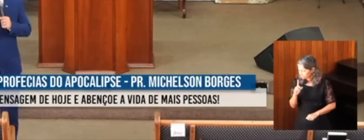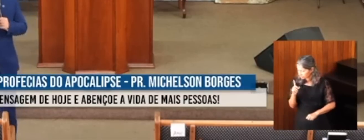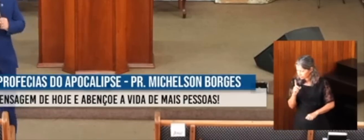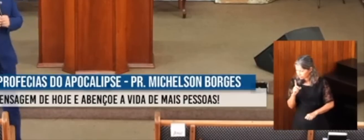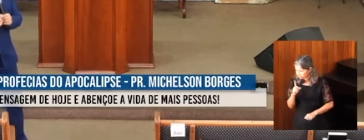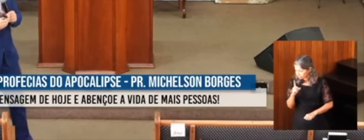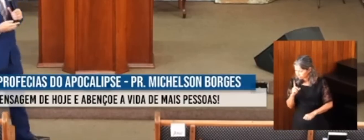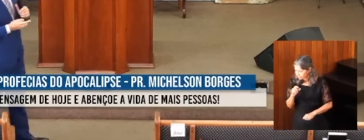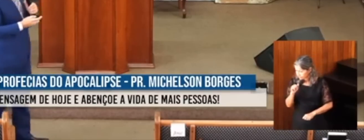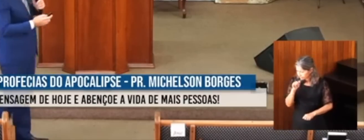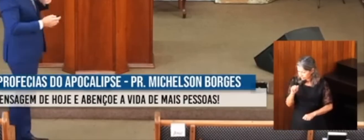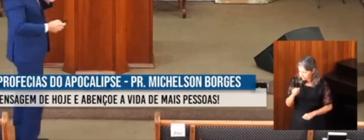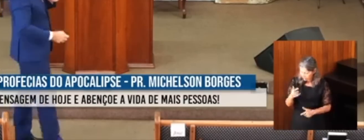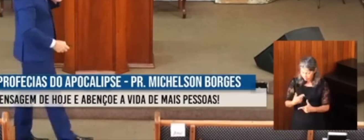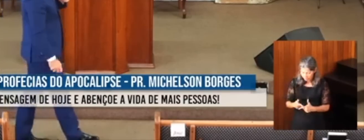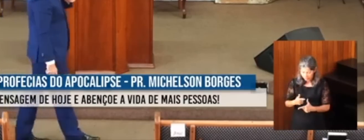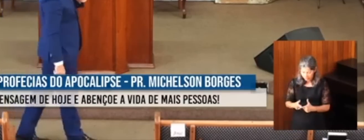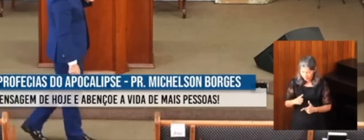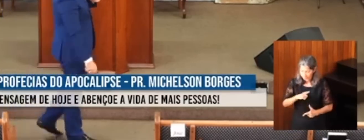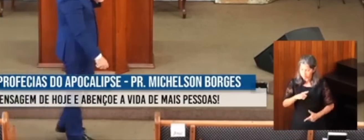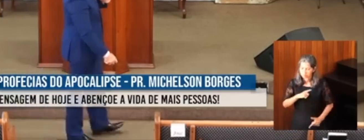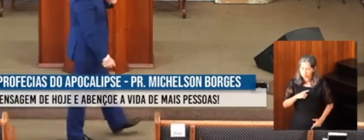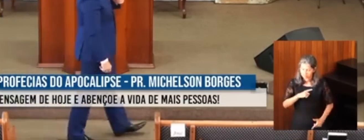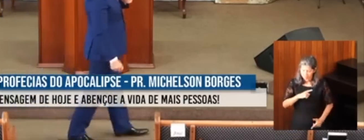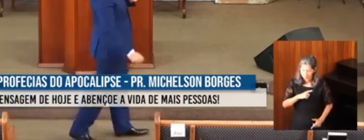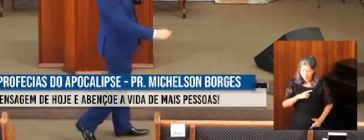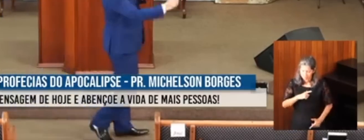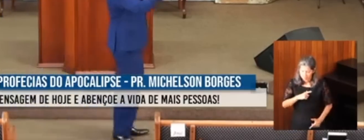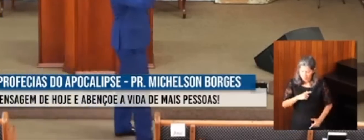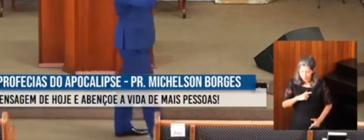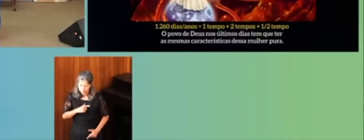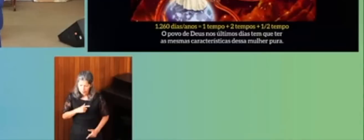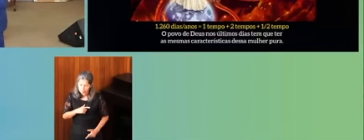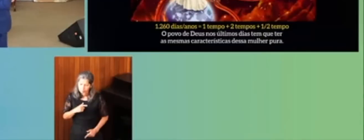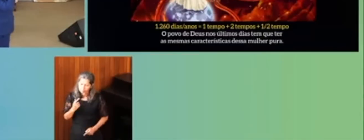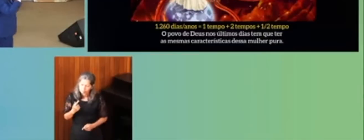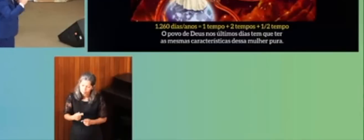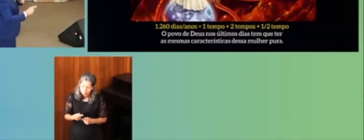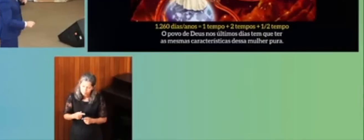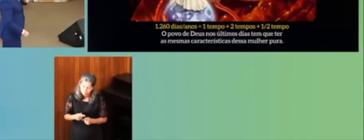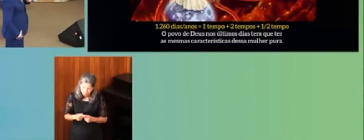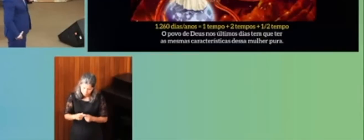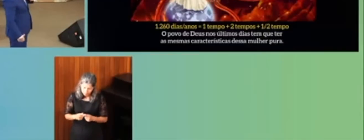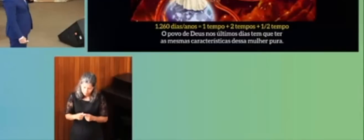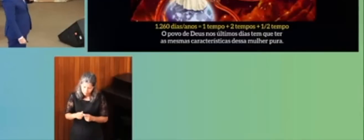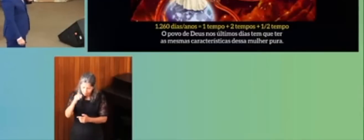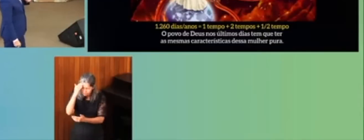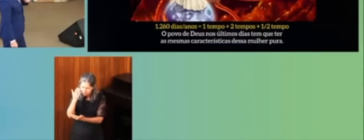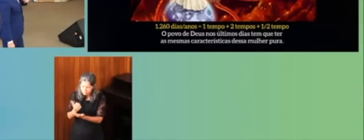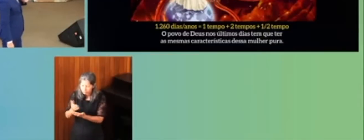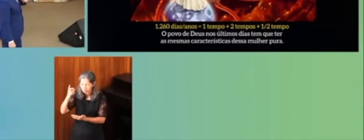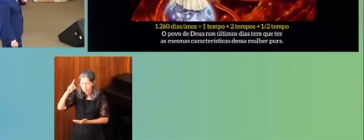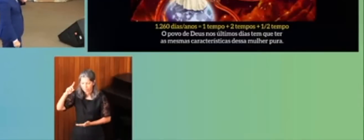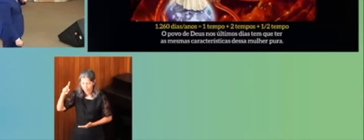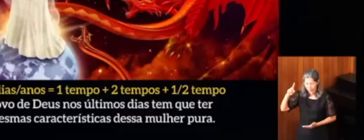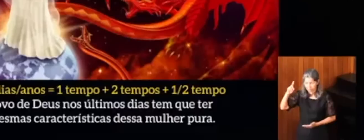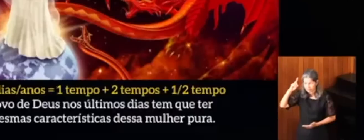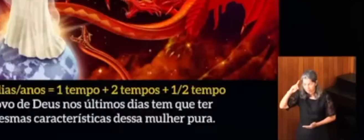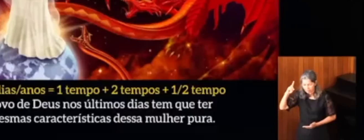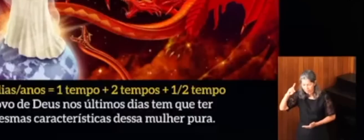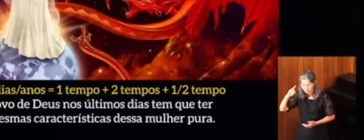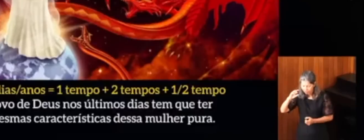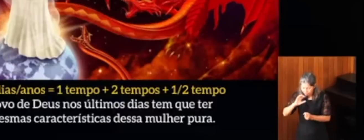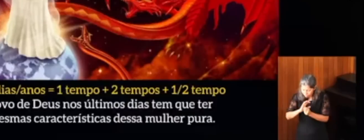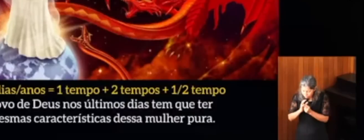é esse aí. Os que guardam os mandamentos são fiéis à palavra. 1260 dias, anos, é igual a 1 tempo, 2 tempos, metade de 1 tempo,